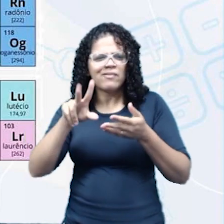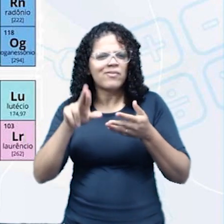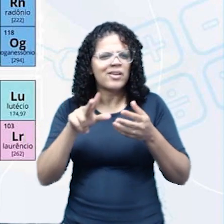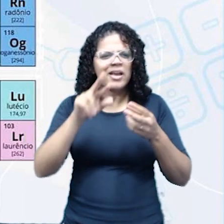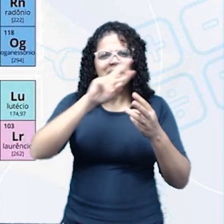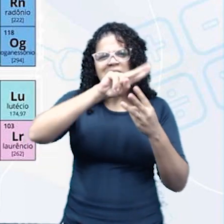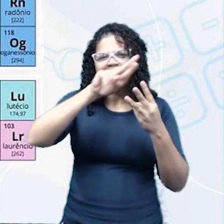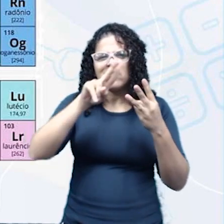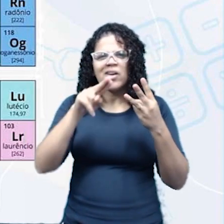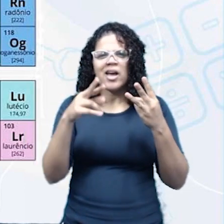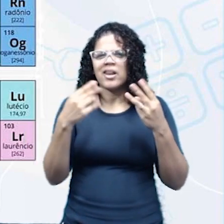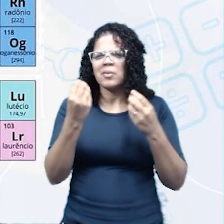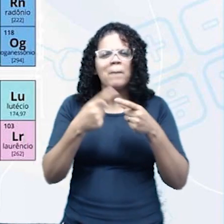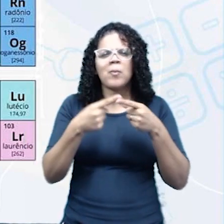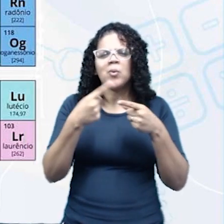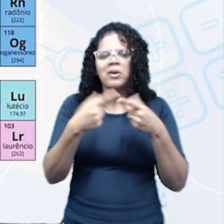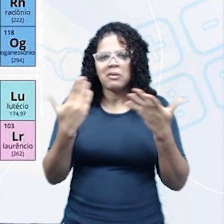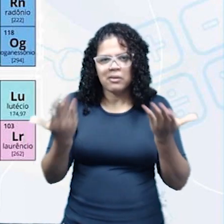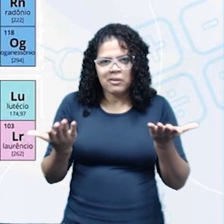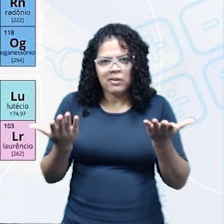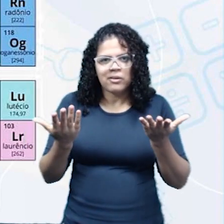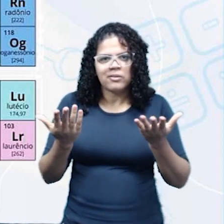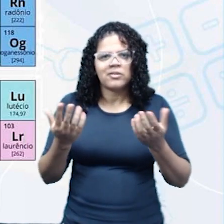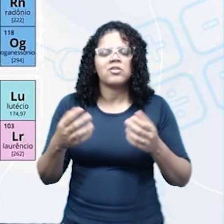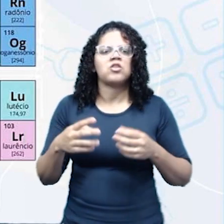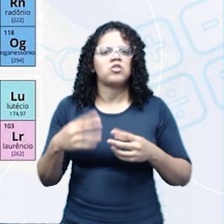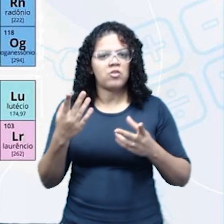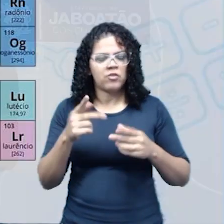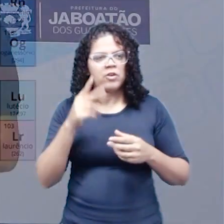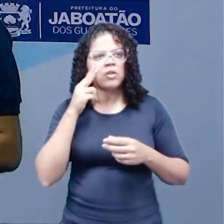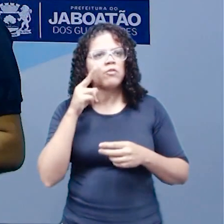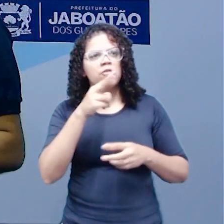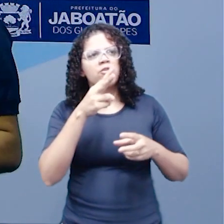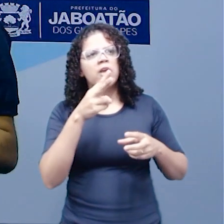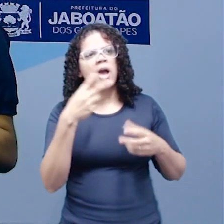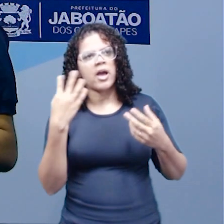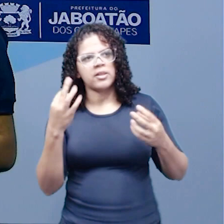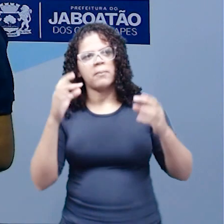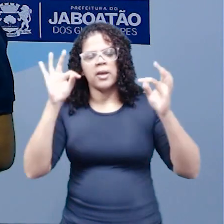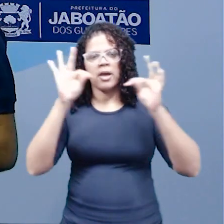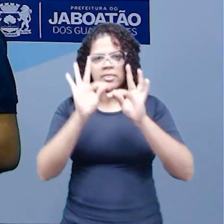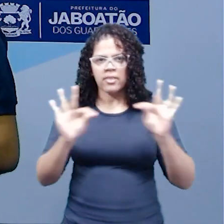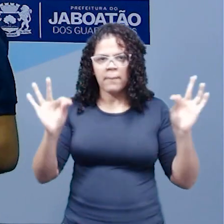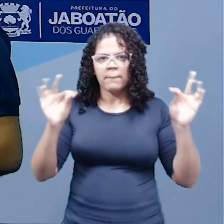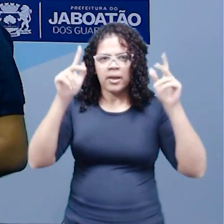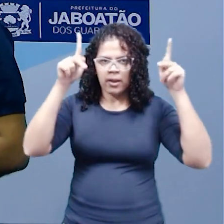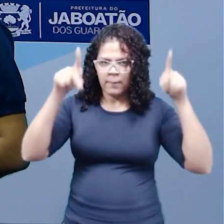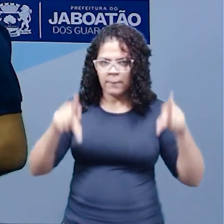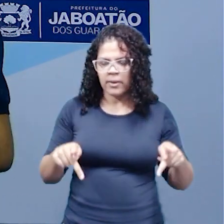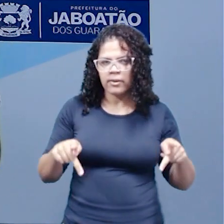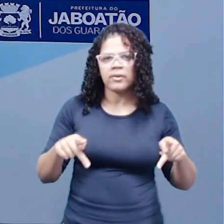Essa é a tabela periódica, que é muito conhecida de muita gente já deve ter visto em algum livro.